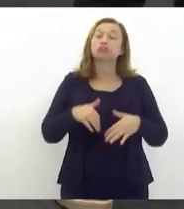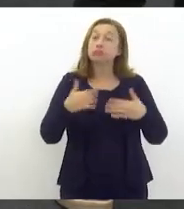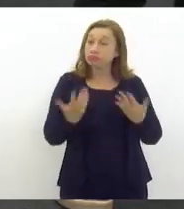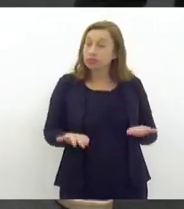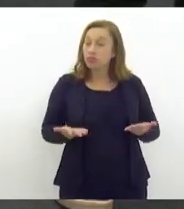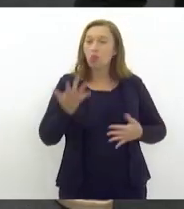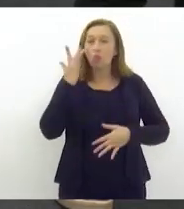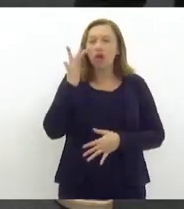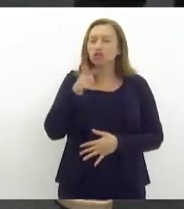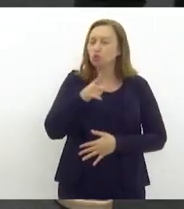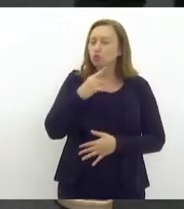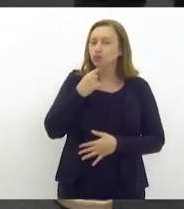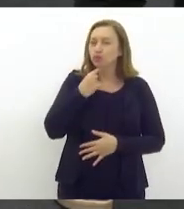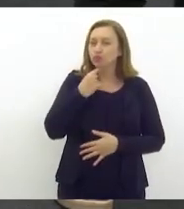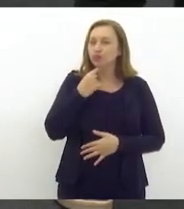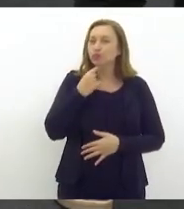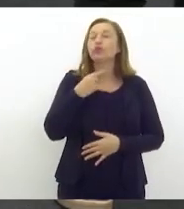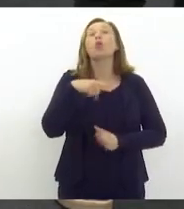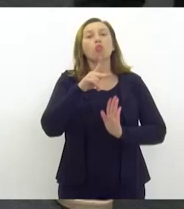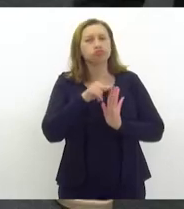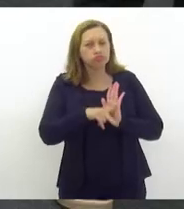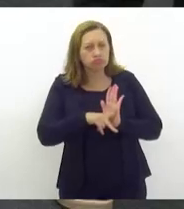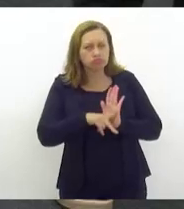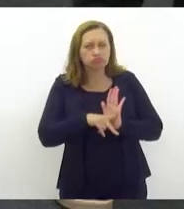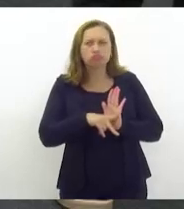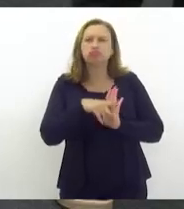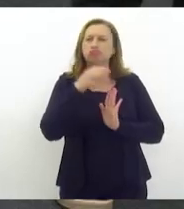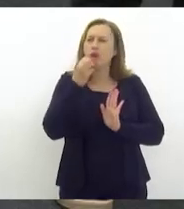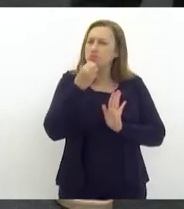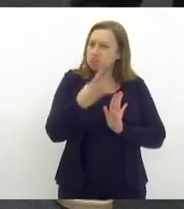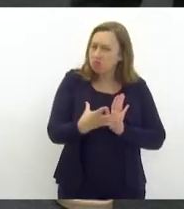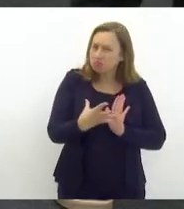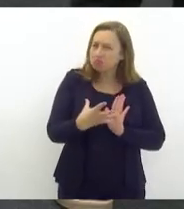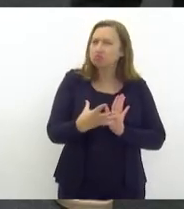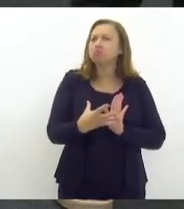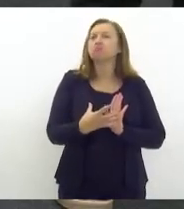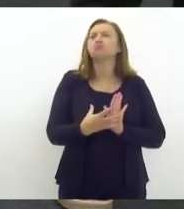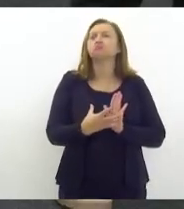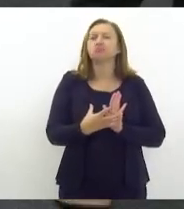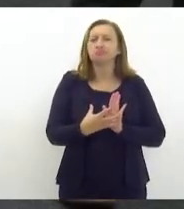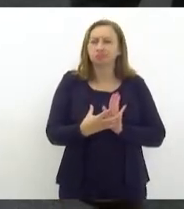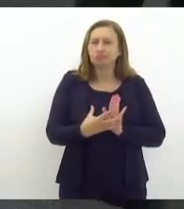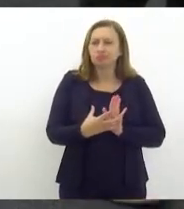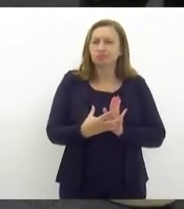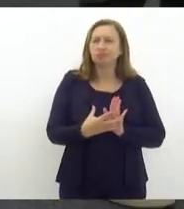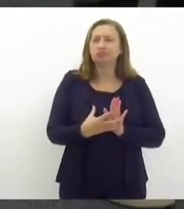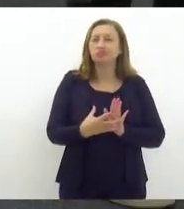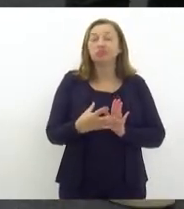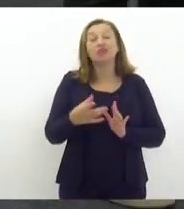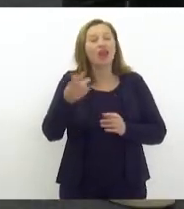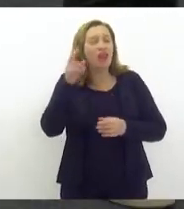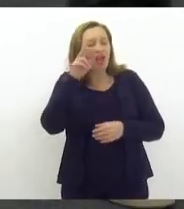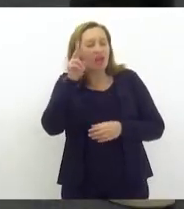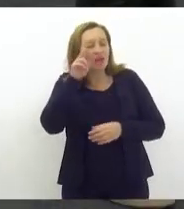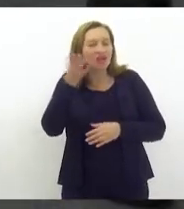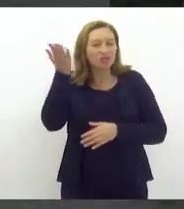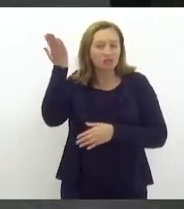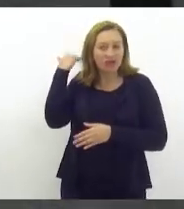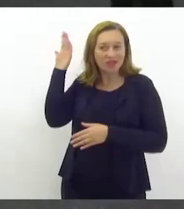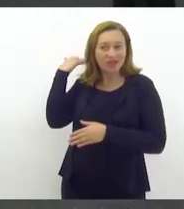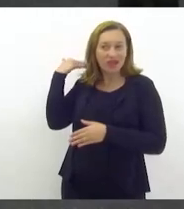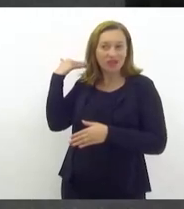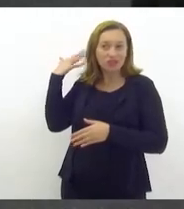acho que o projeto é absolutamente meritório. Quis trazer aqui o passado ou o